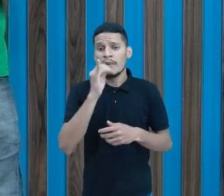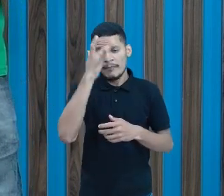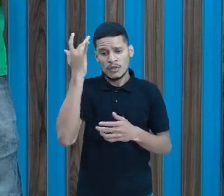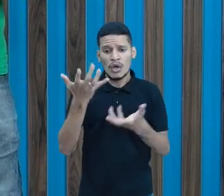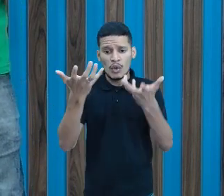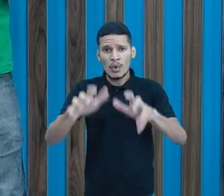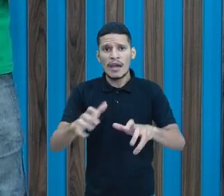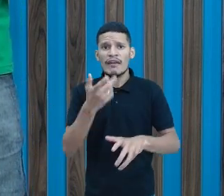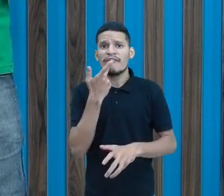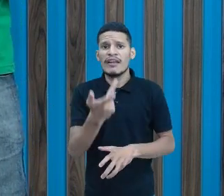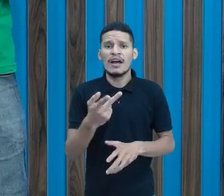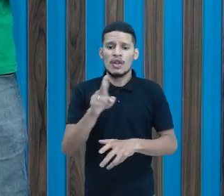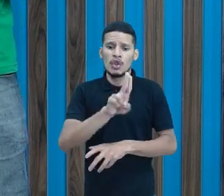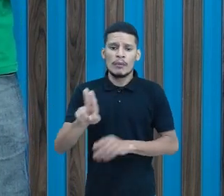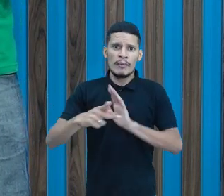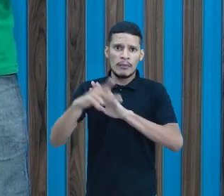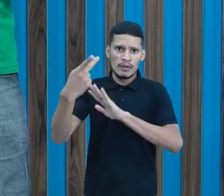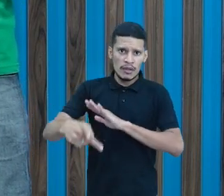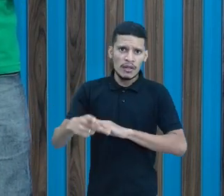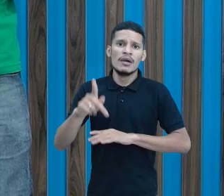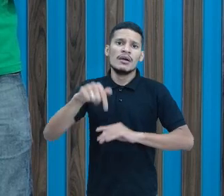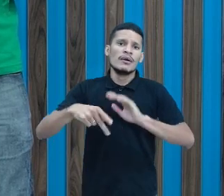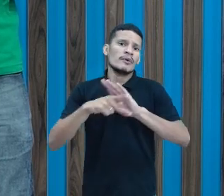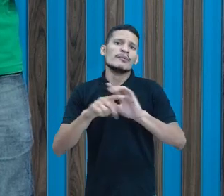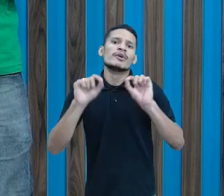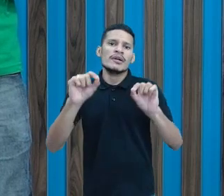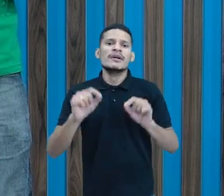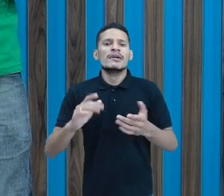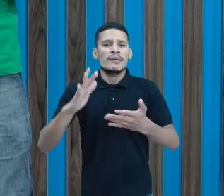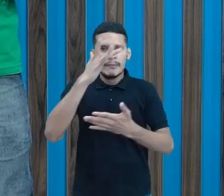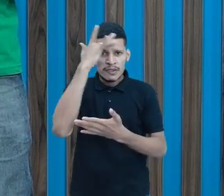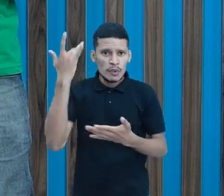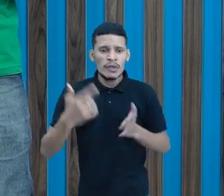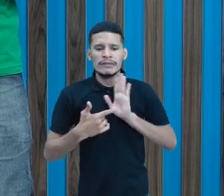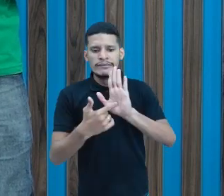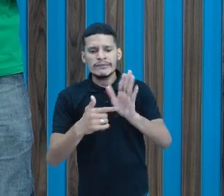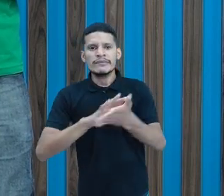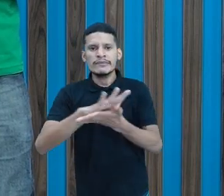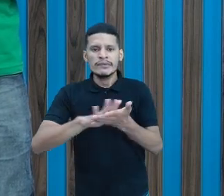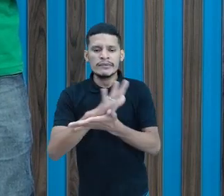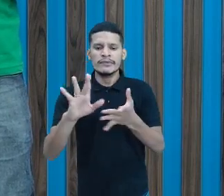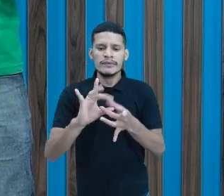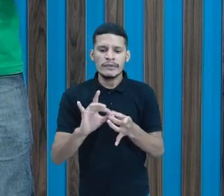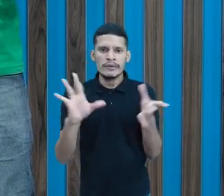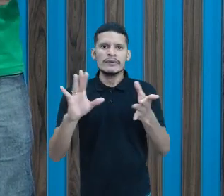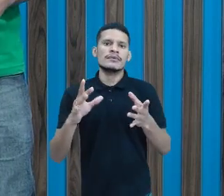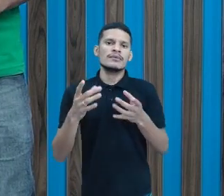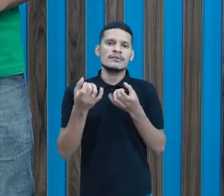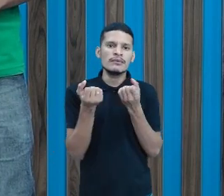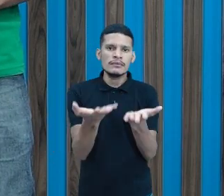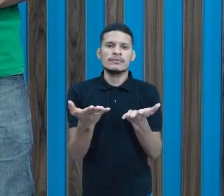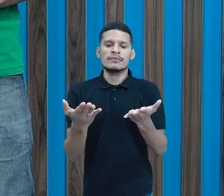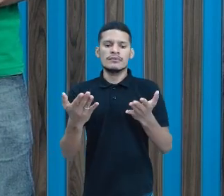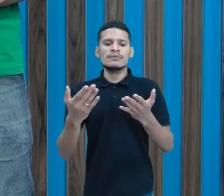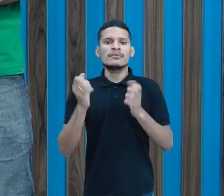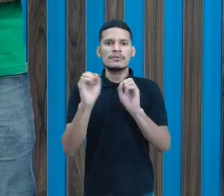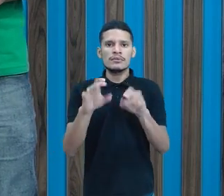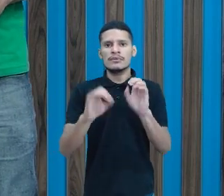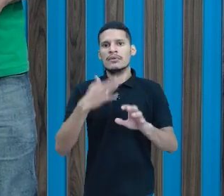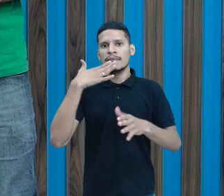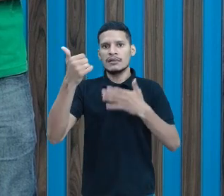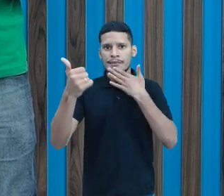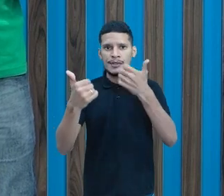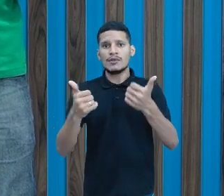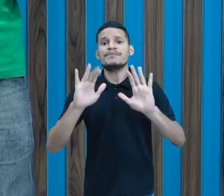dele, são outros que não da liberdade de promover uma educação melhor, de promover uma sociedade melhor. Então essas